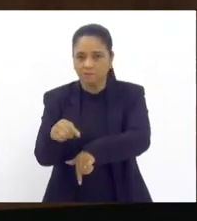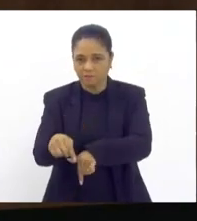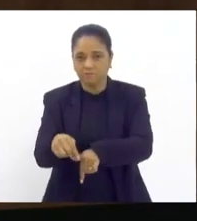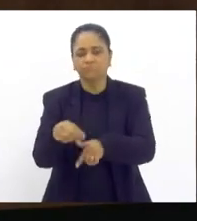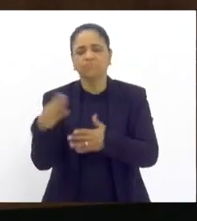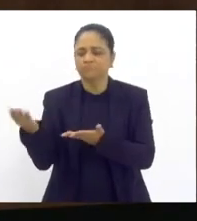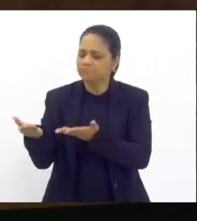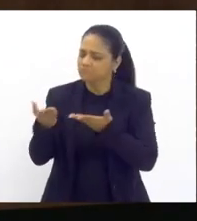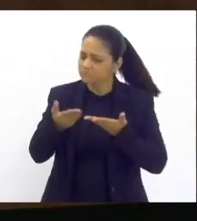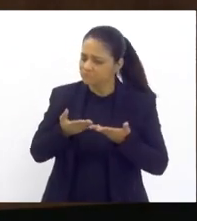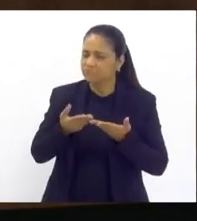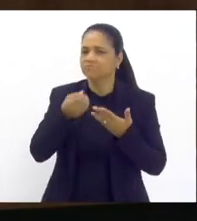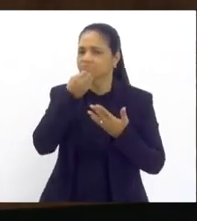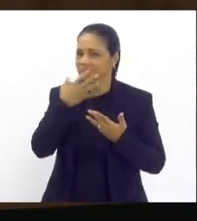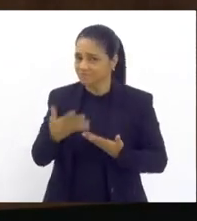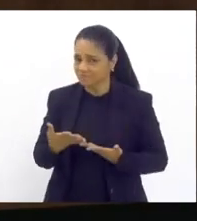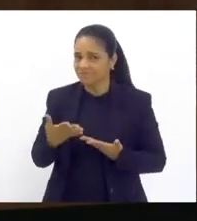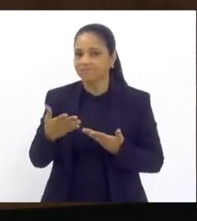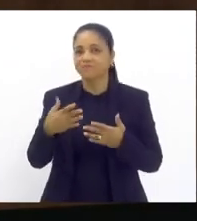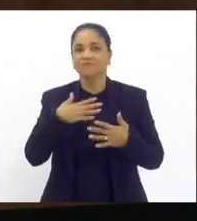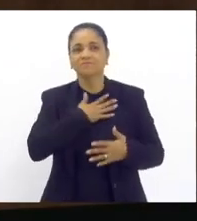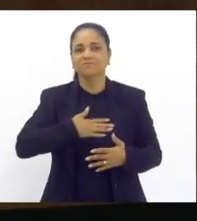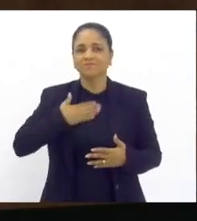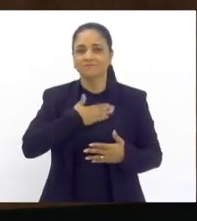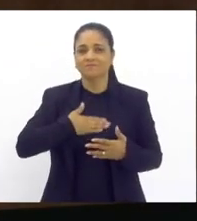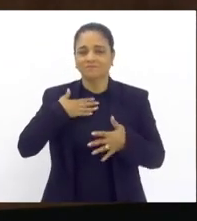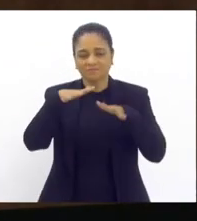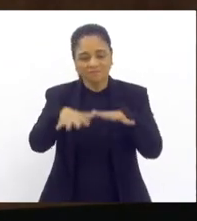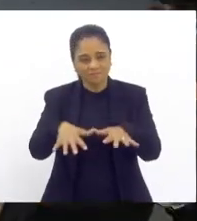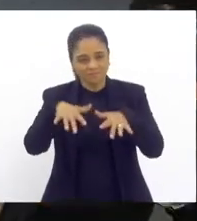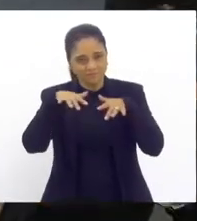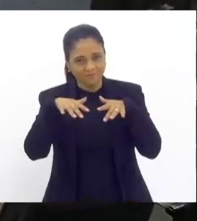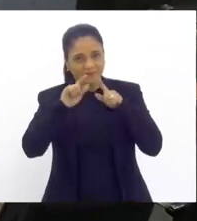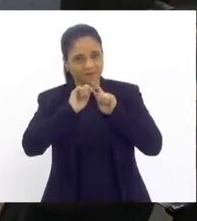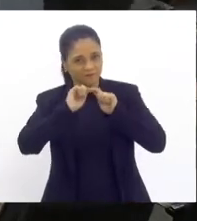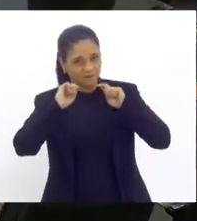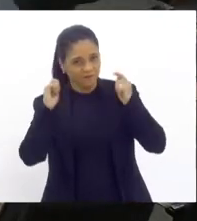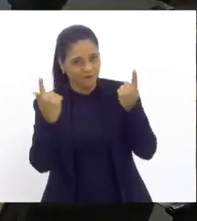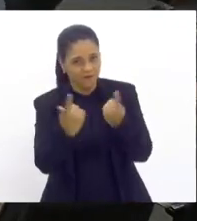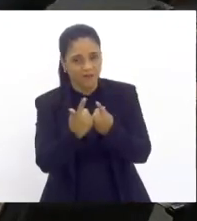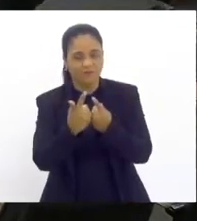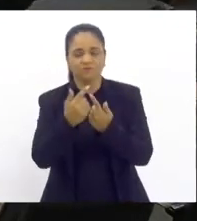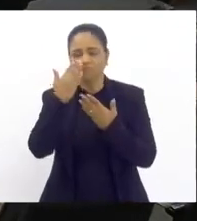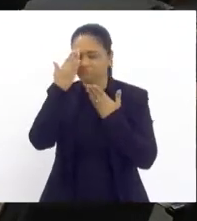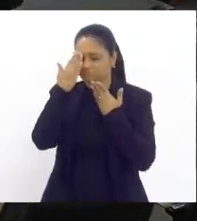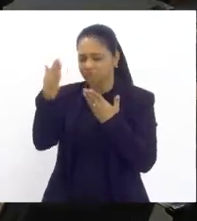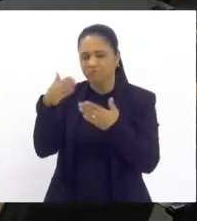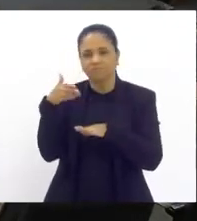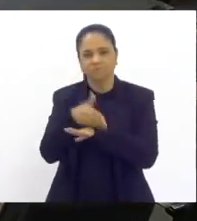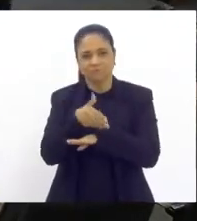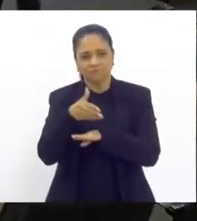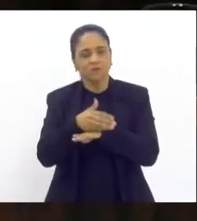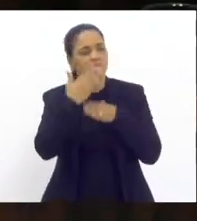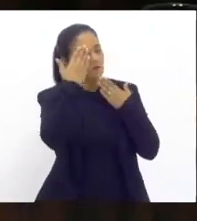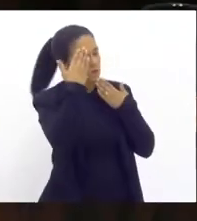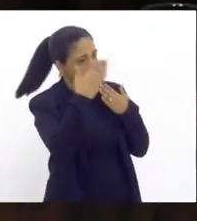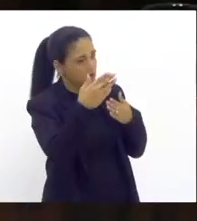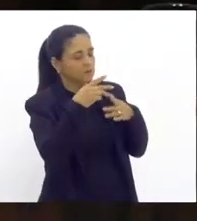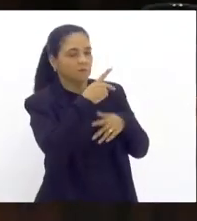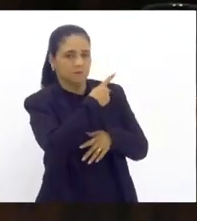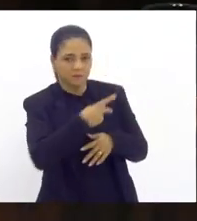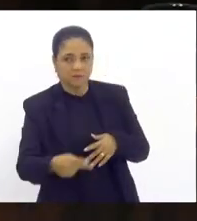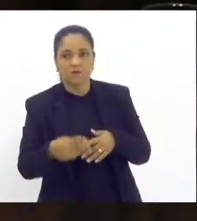e é uma satisfação em tê-lo aqui nesta casa. Muito obrigado pela presença. Obrigado, senhora presidente. Obrigado pelas